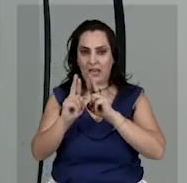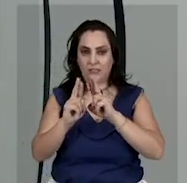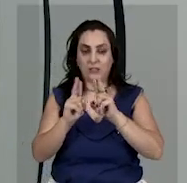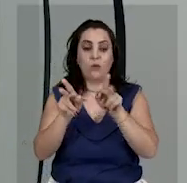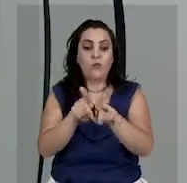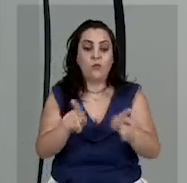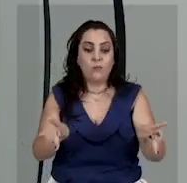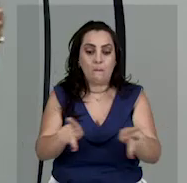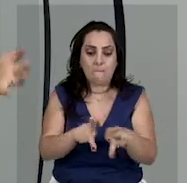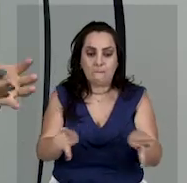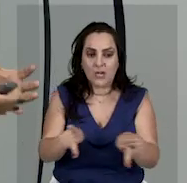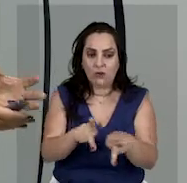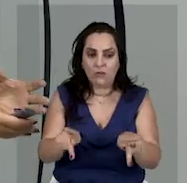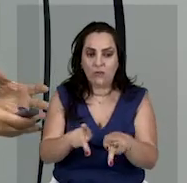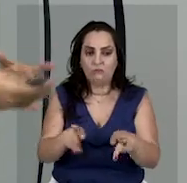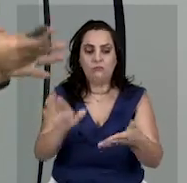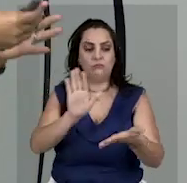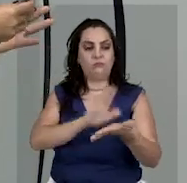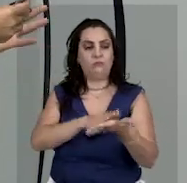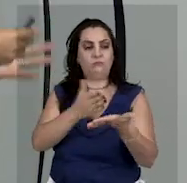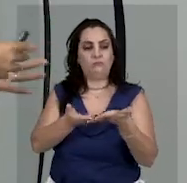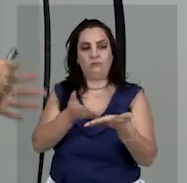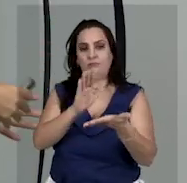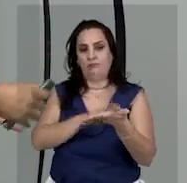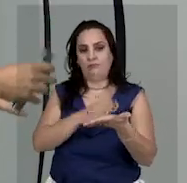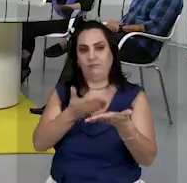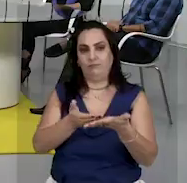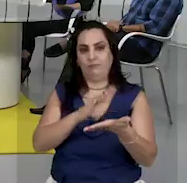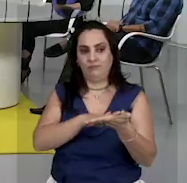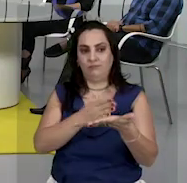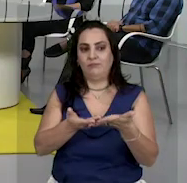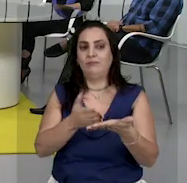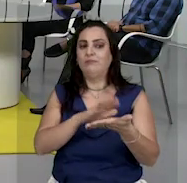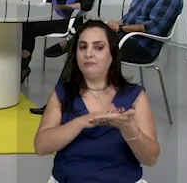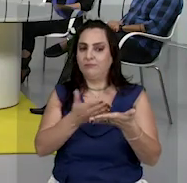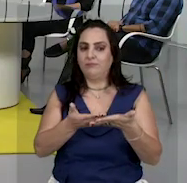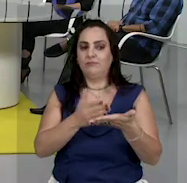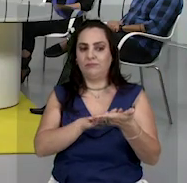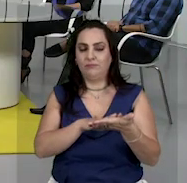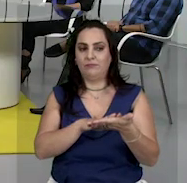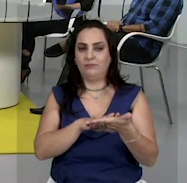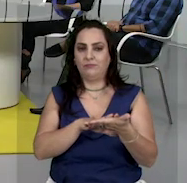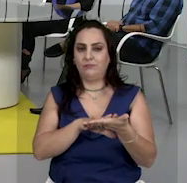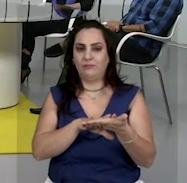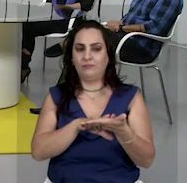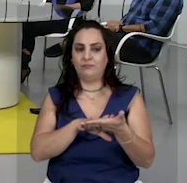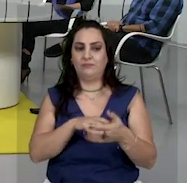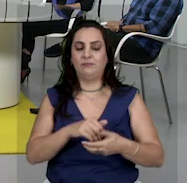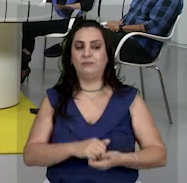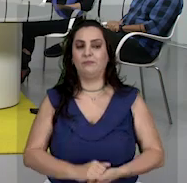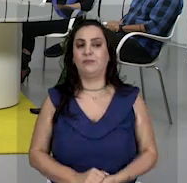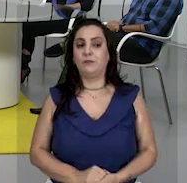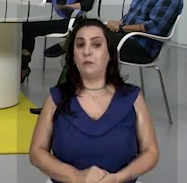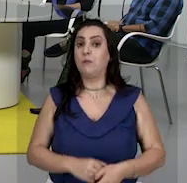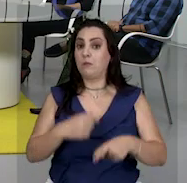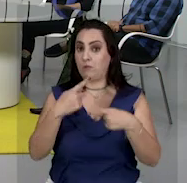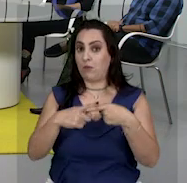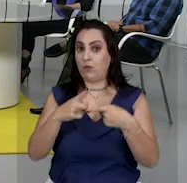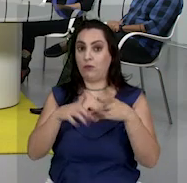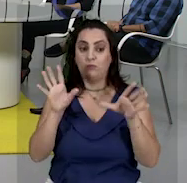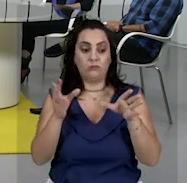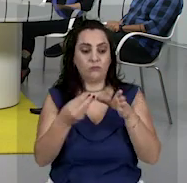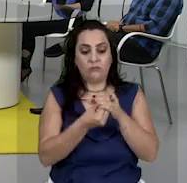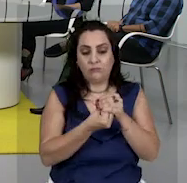turma e o intérprete, que é a voz do aluno surdo nas escolas. Porque incluir